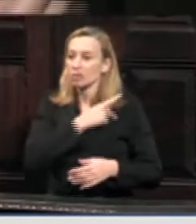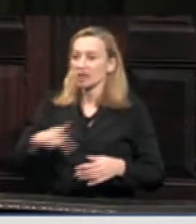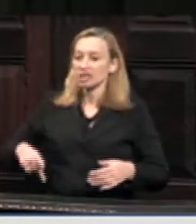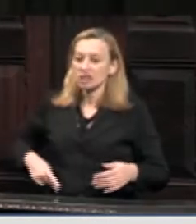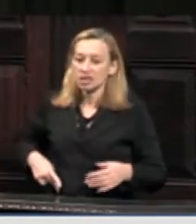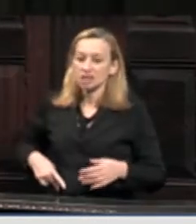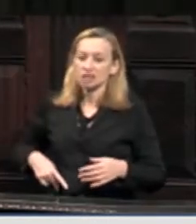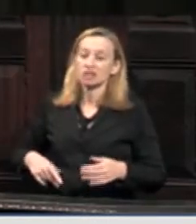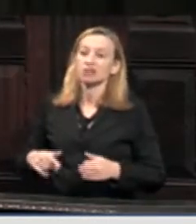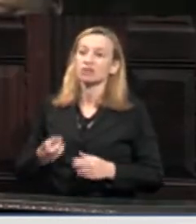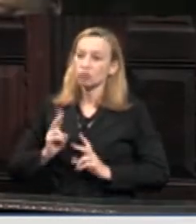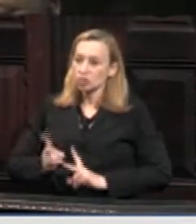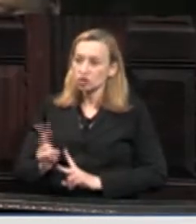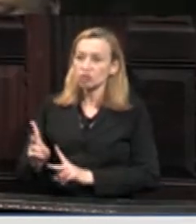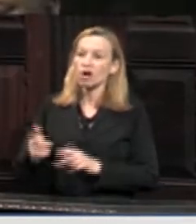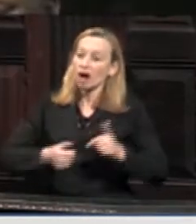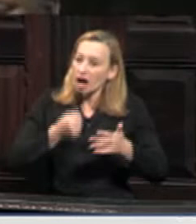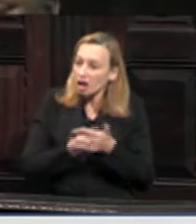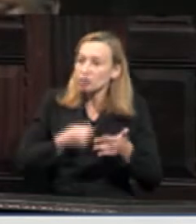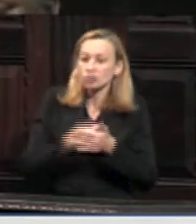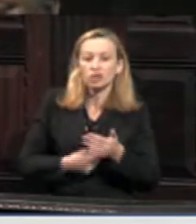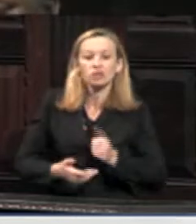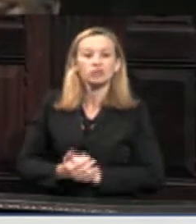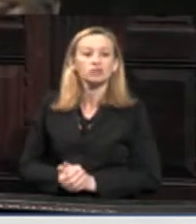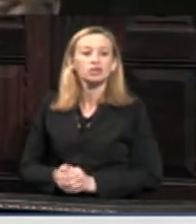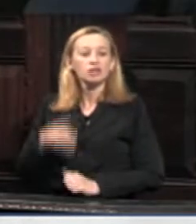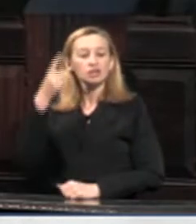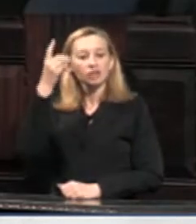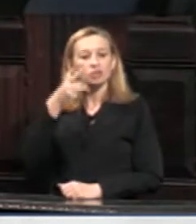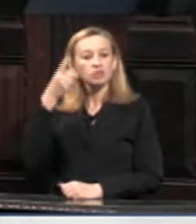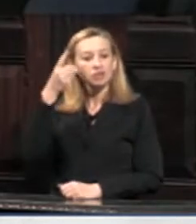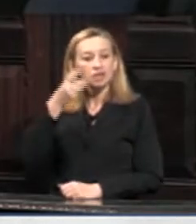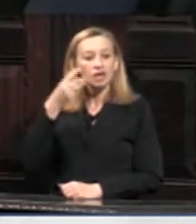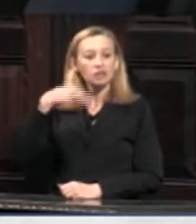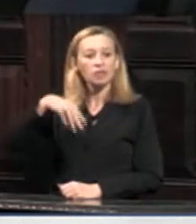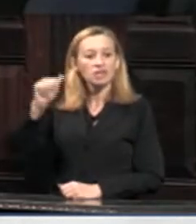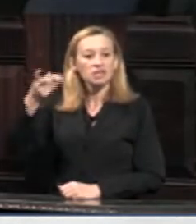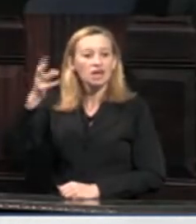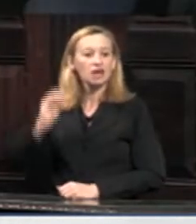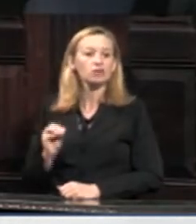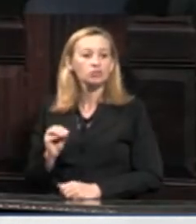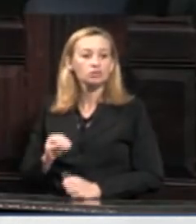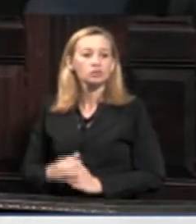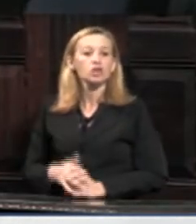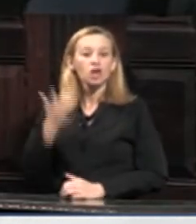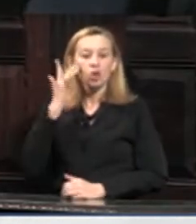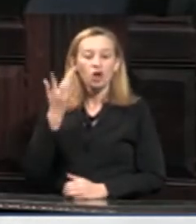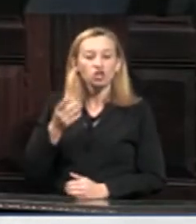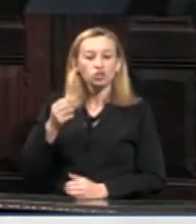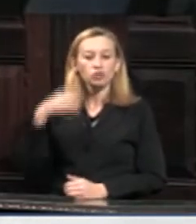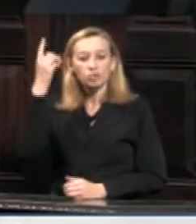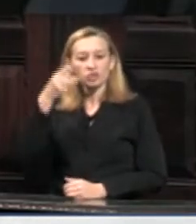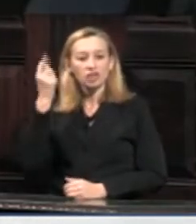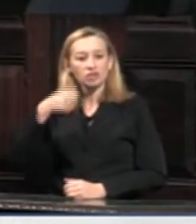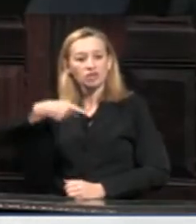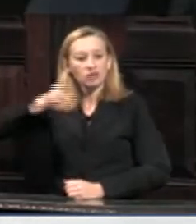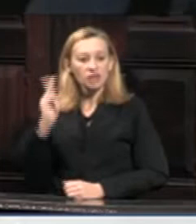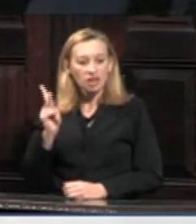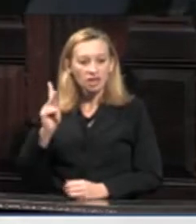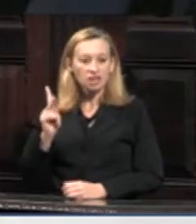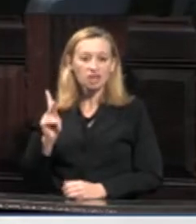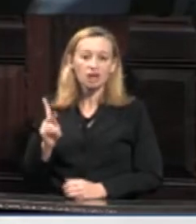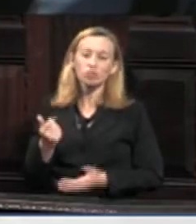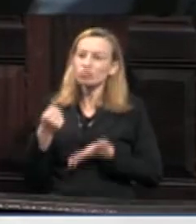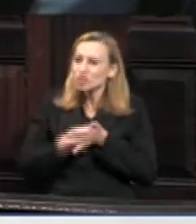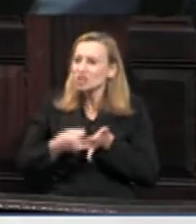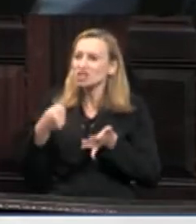se instalar no Brasil. Deputado Marcelo Freixo. Pela ordem muito breve, acho que o relato aqui do deputado Valdec é muito